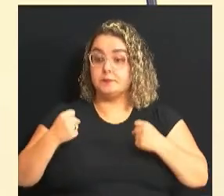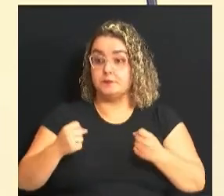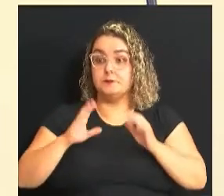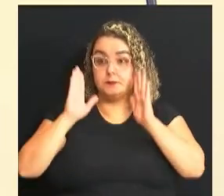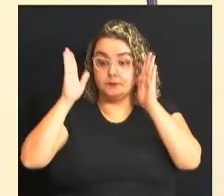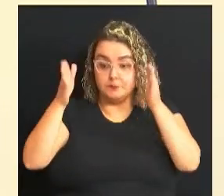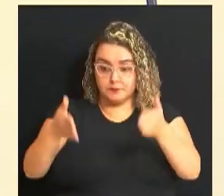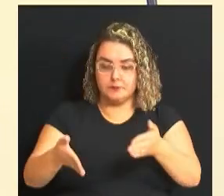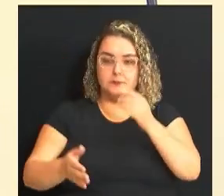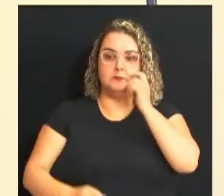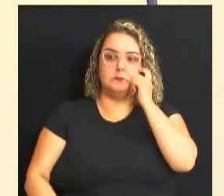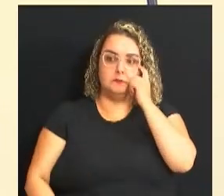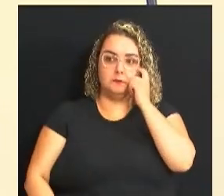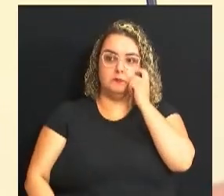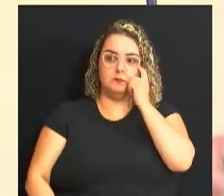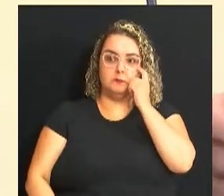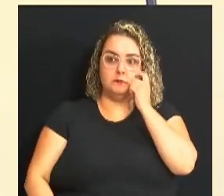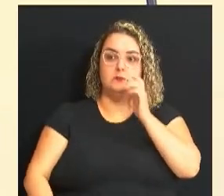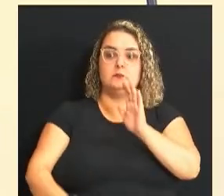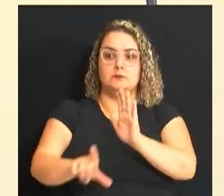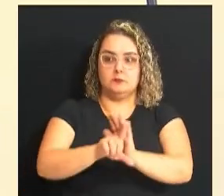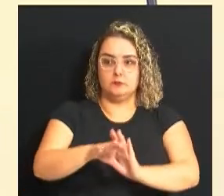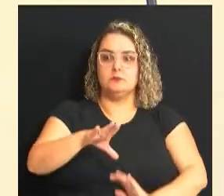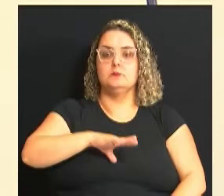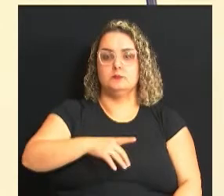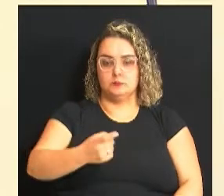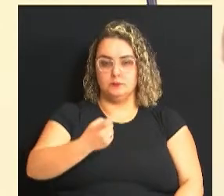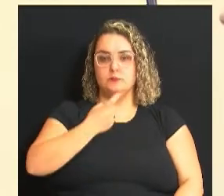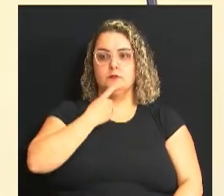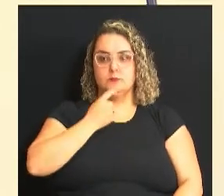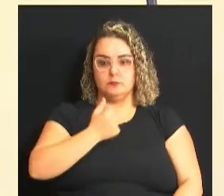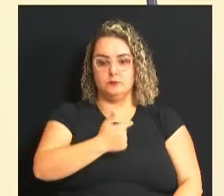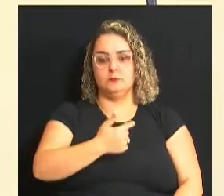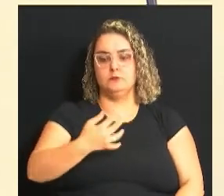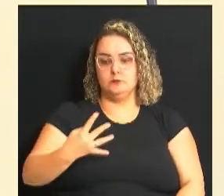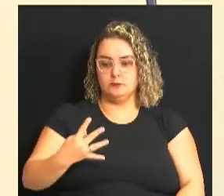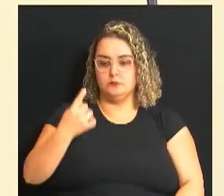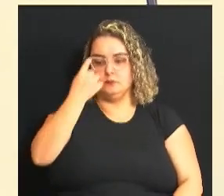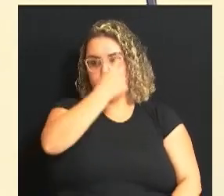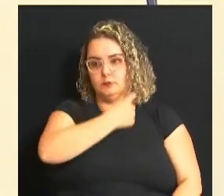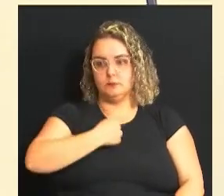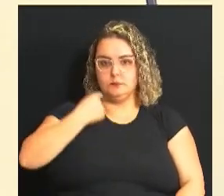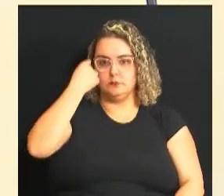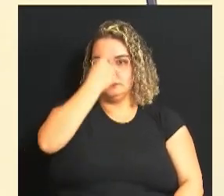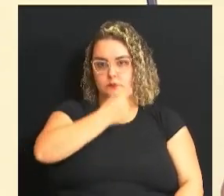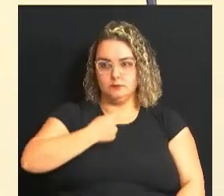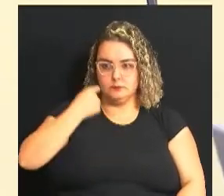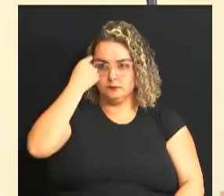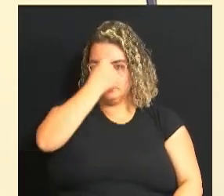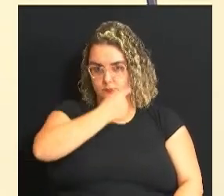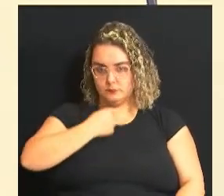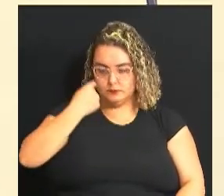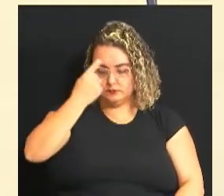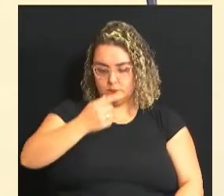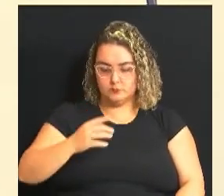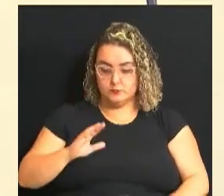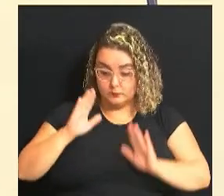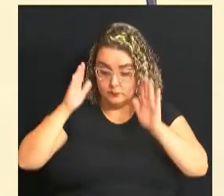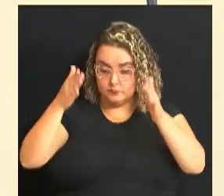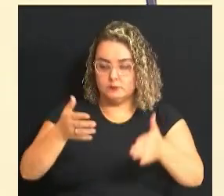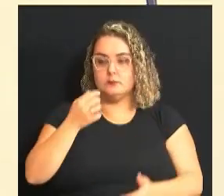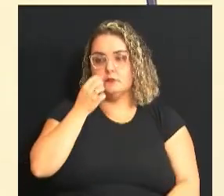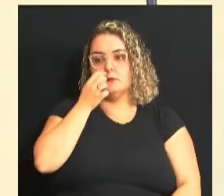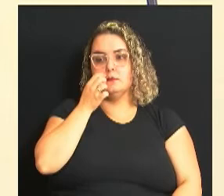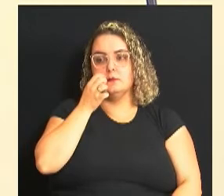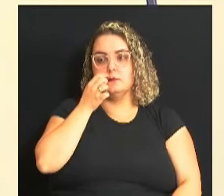exclusiva, a lei de Campinas diz que são 24 horas de dedicação exclusiva, mas eu digo para a